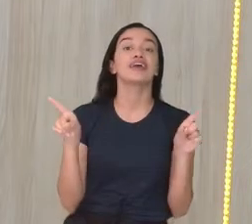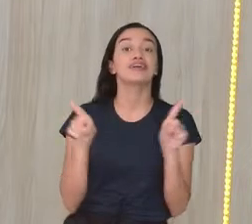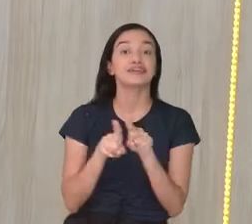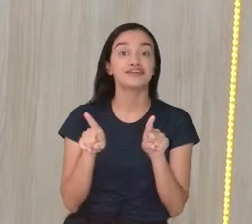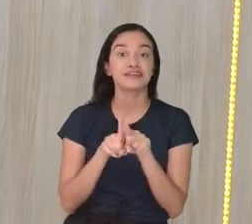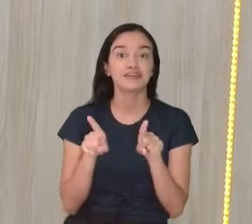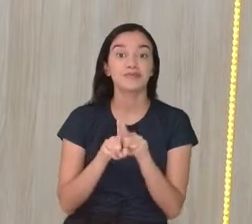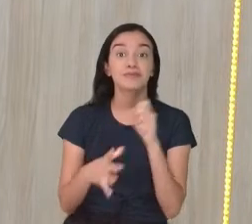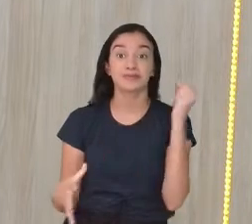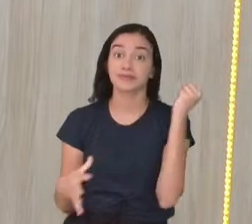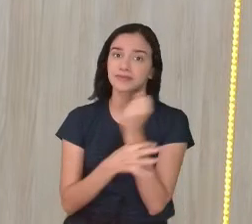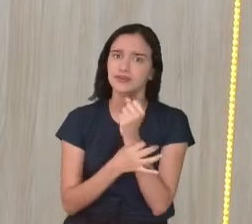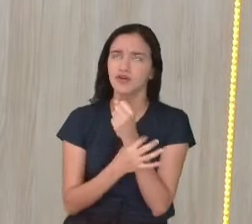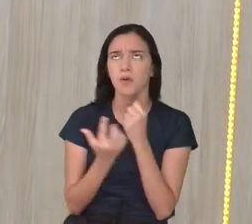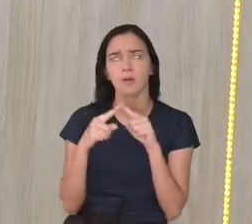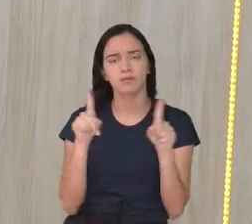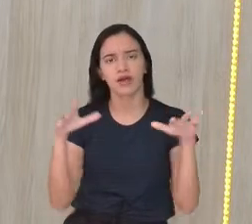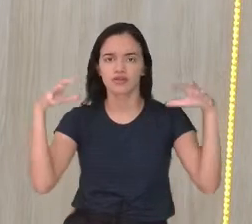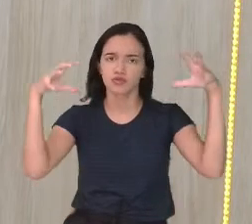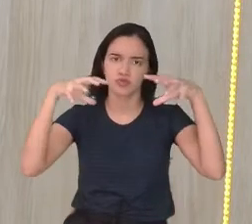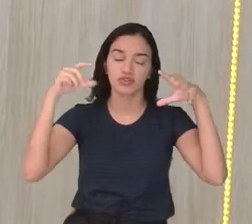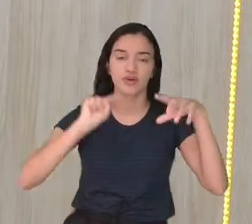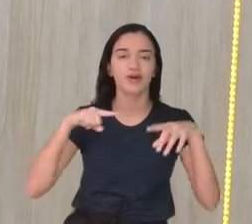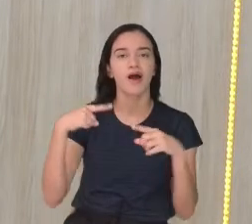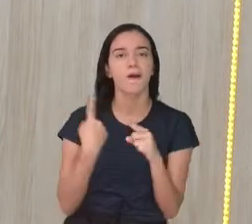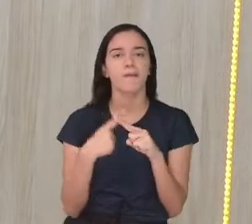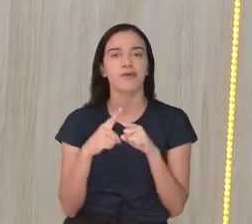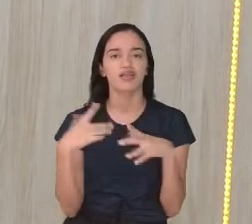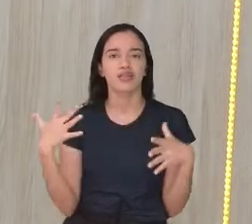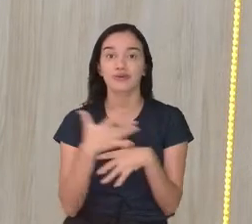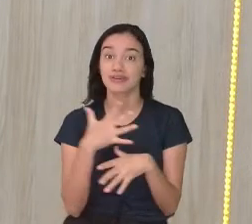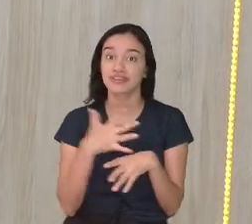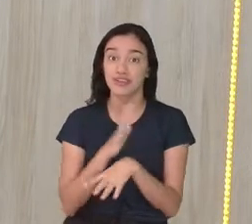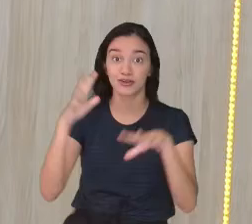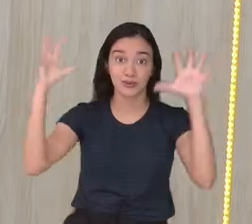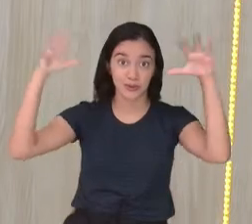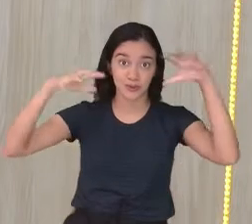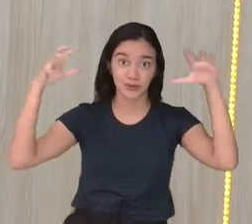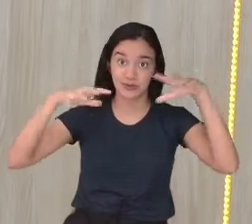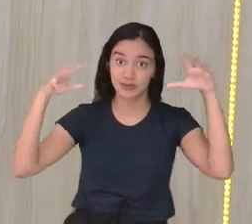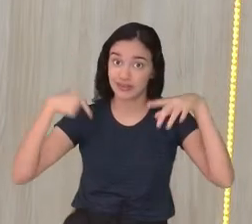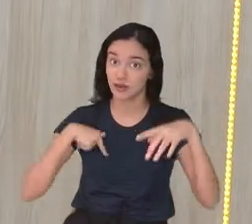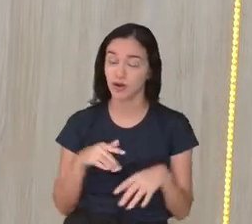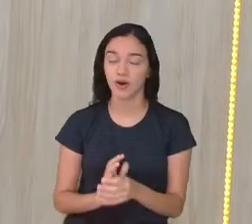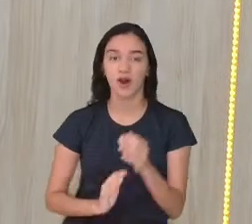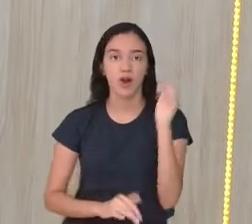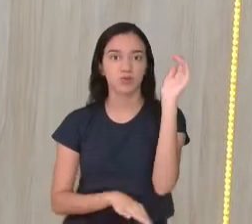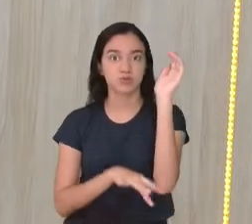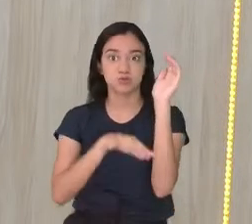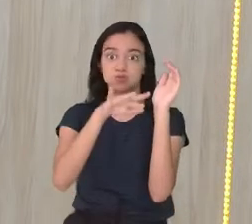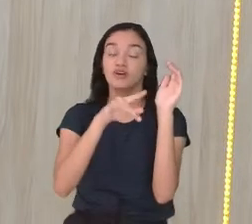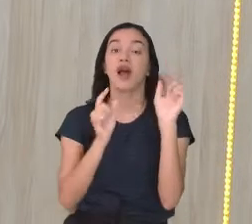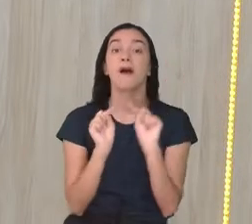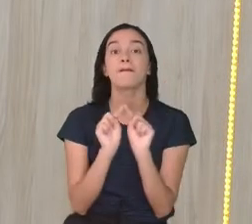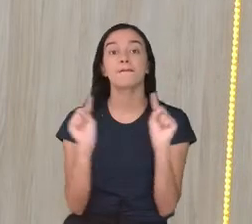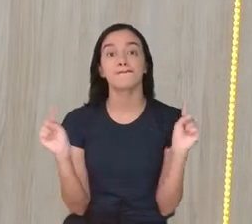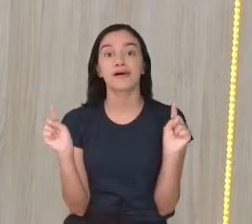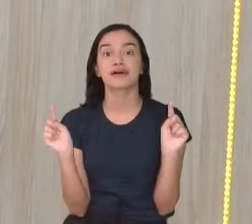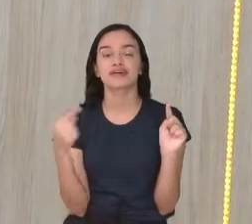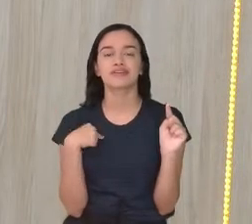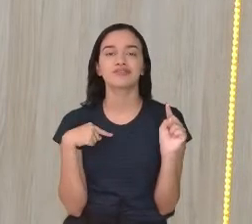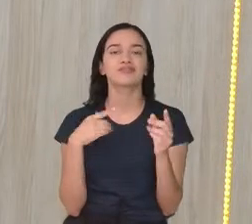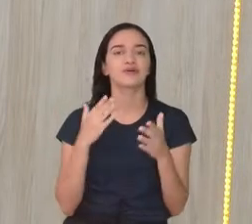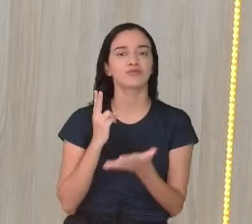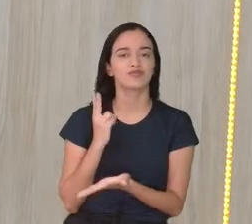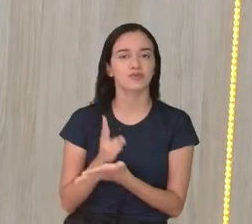maneira segura. Não que na chuva também, é porque a nossa cidade é assim, né? Choveu é o caos total, né? Mas enfim, vamos